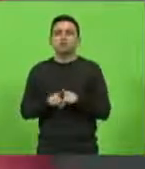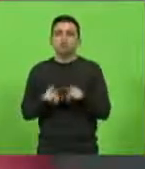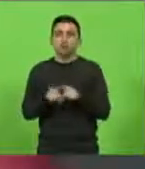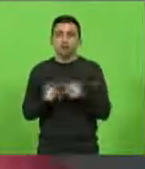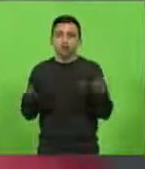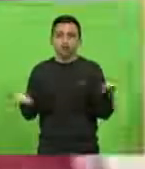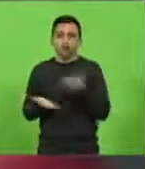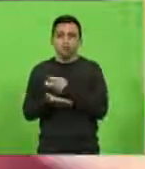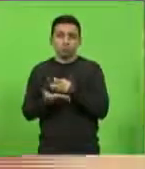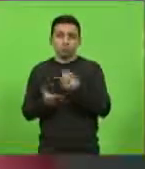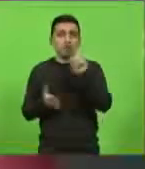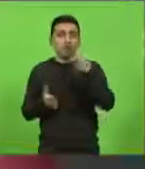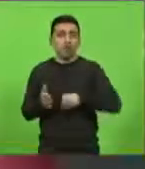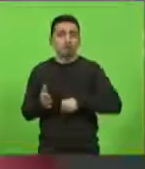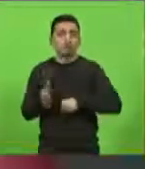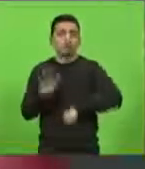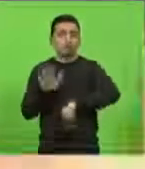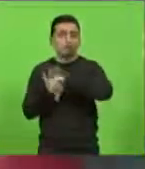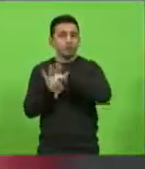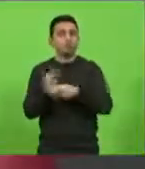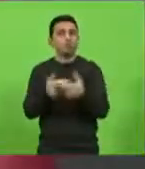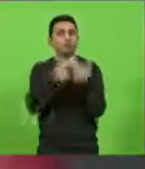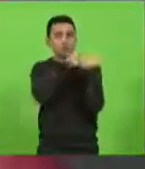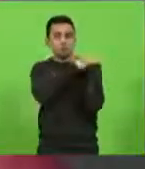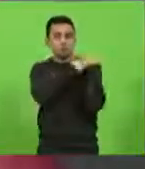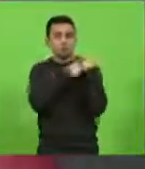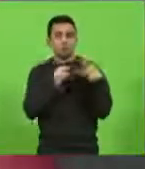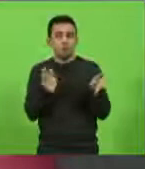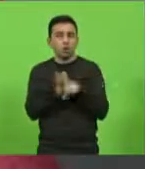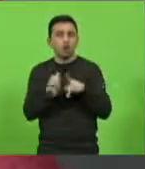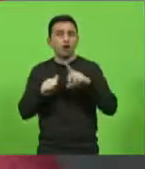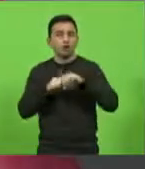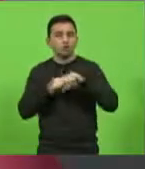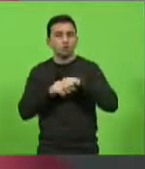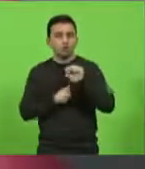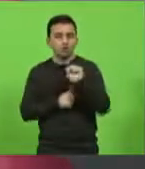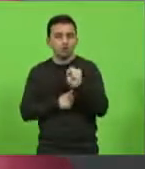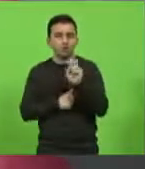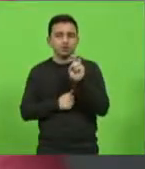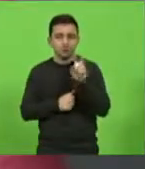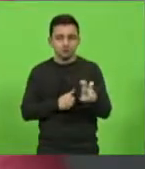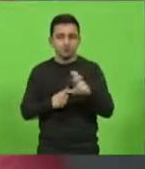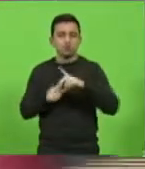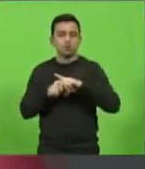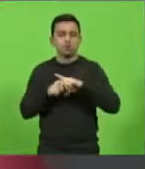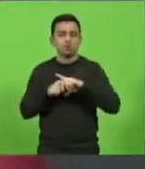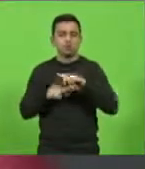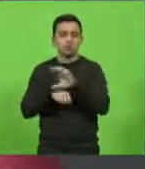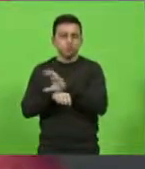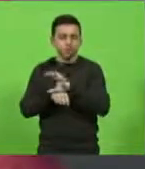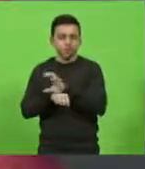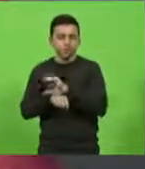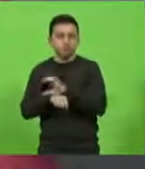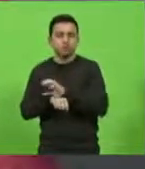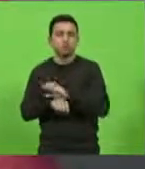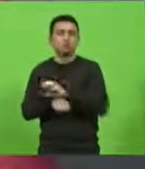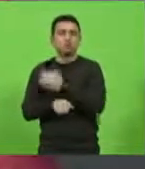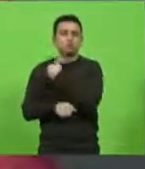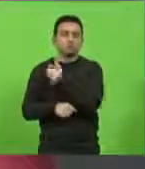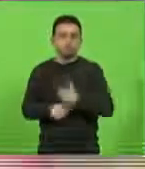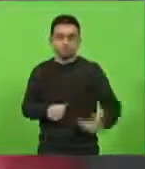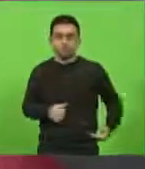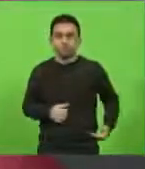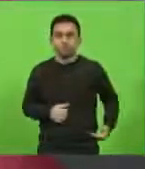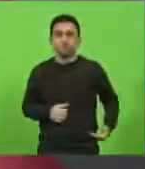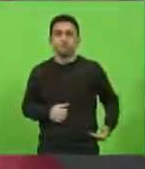sim a prática de crime de responsabilidade previsto no artigo 85 da construção da República configurado pela ordenação de